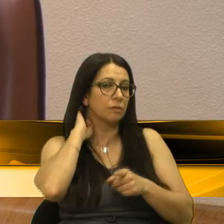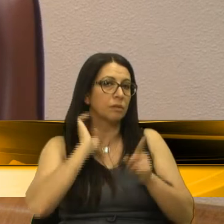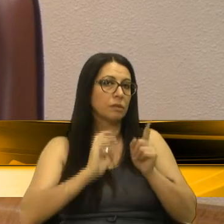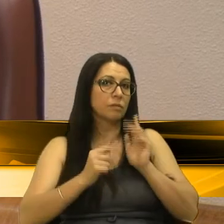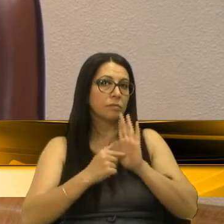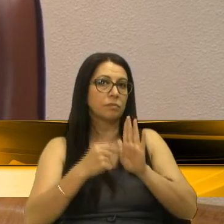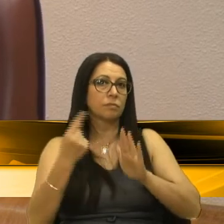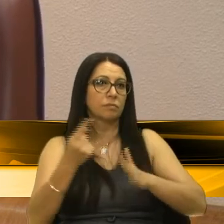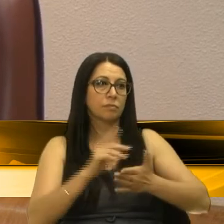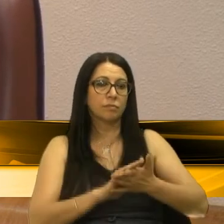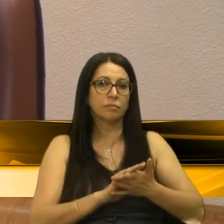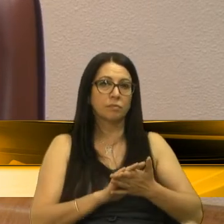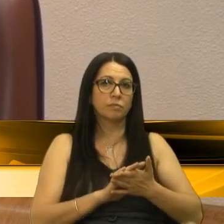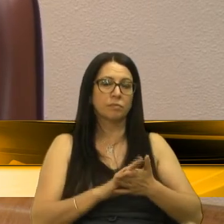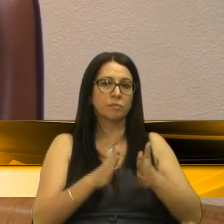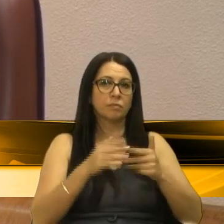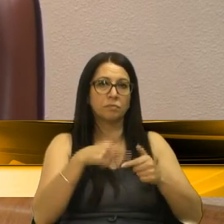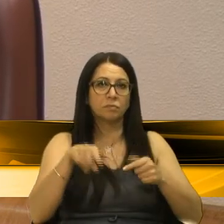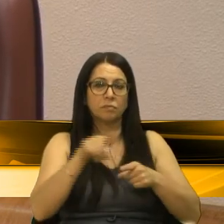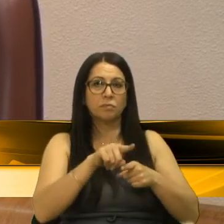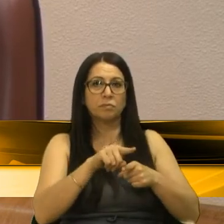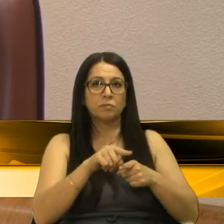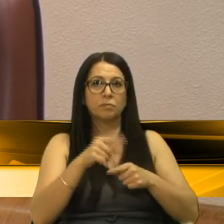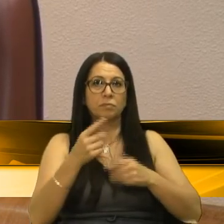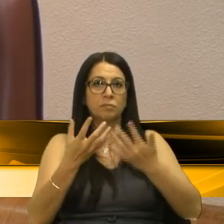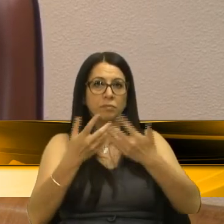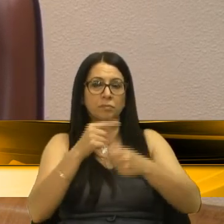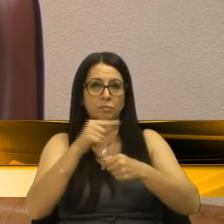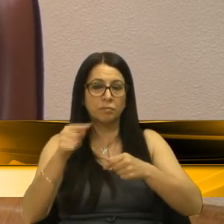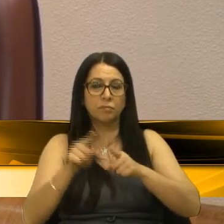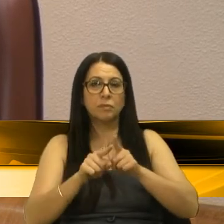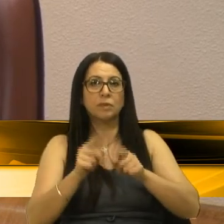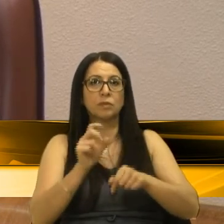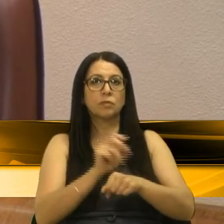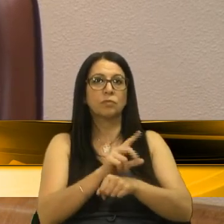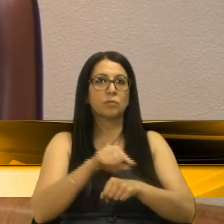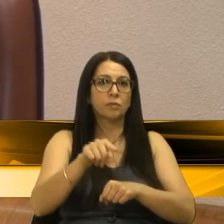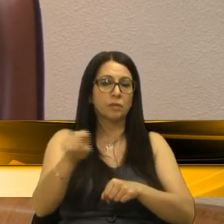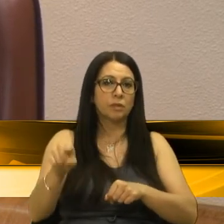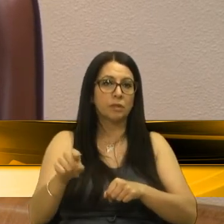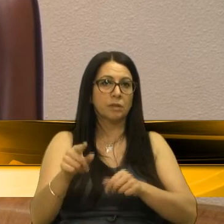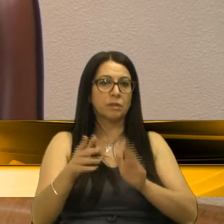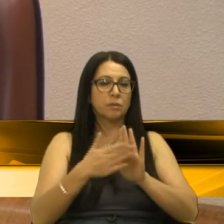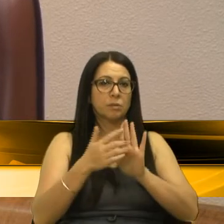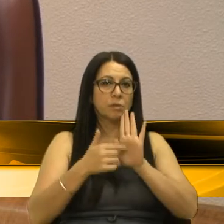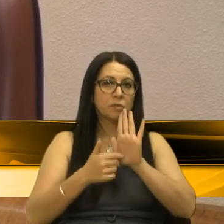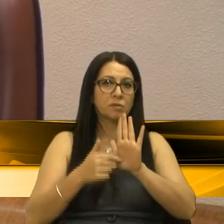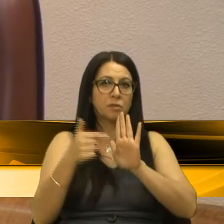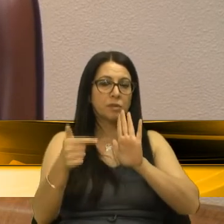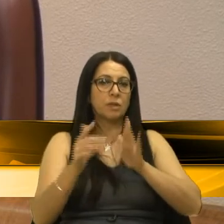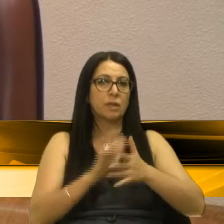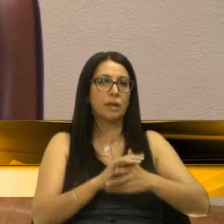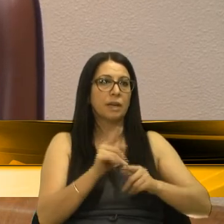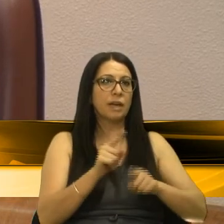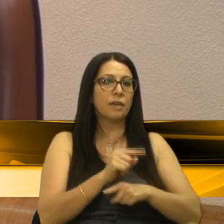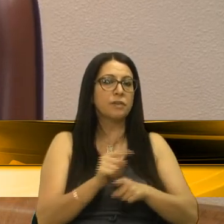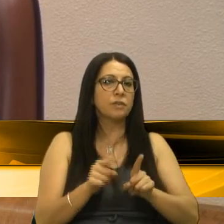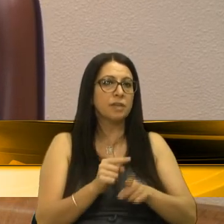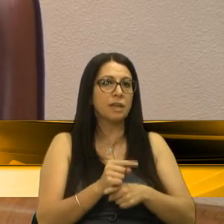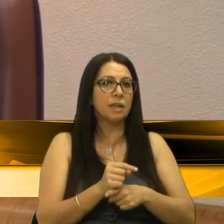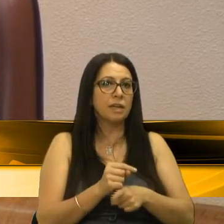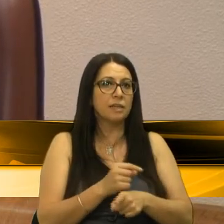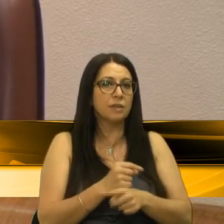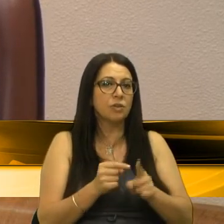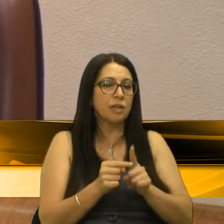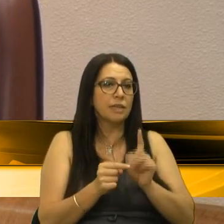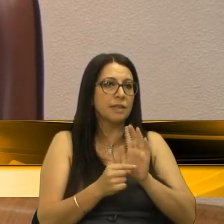segundo auto de licença de funcionamento deverá constar o número de vagas de estabelecimento utilizados pela atividade, além dos dados arrolados no